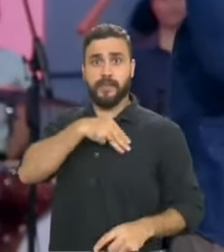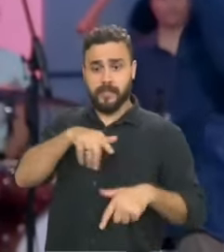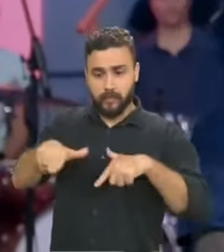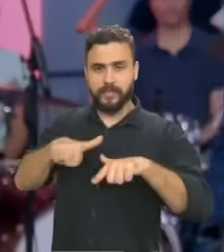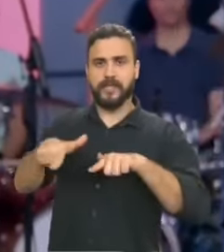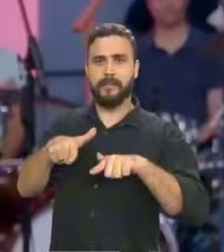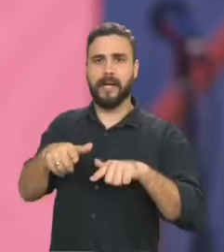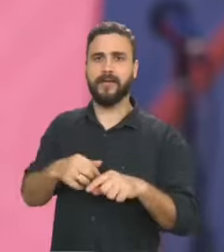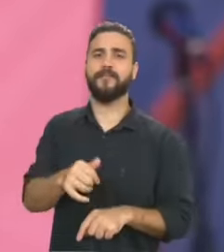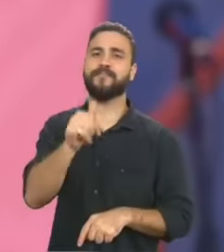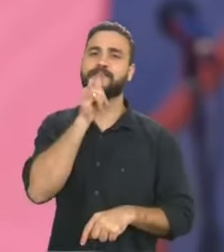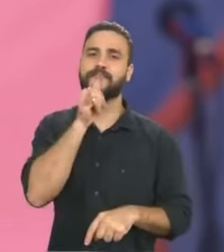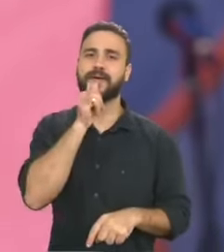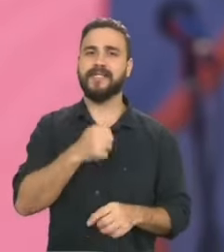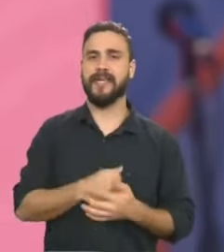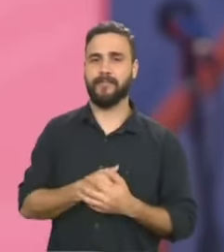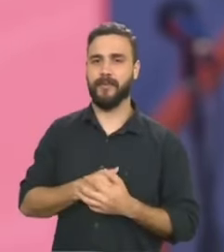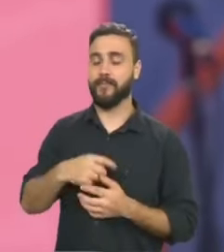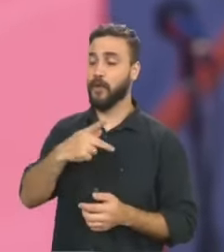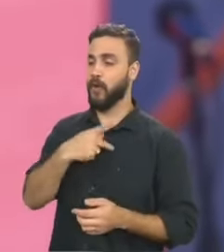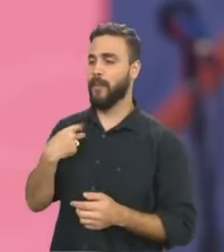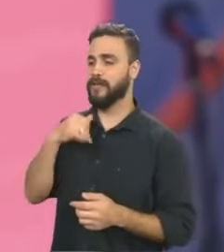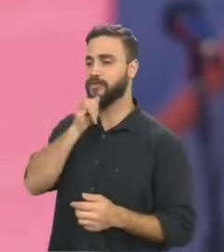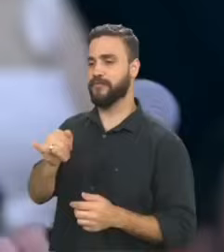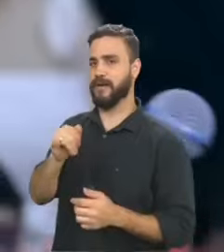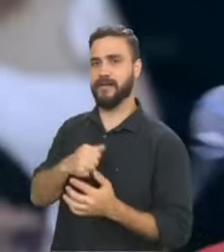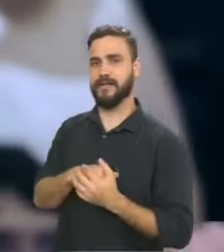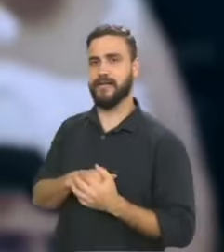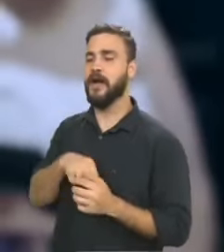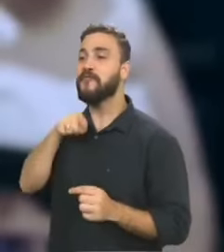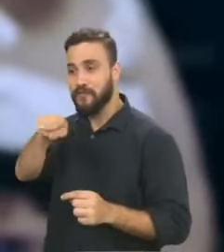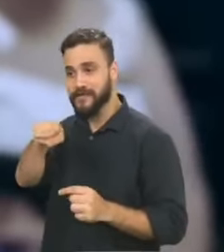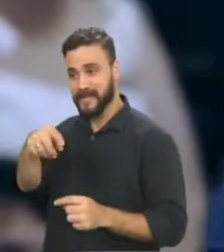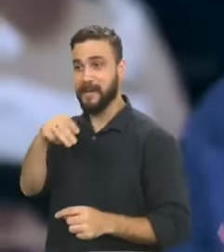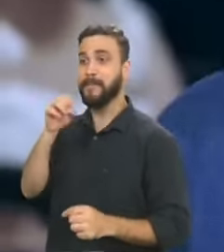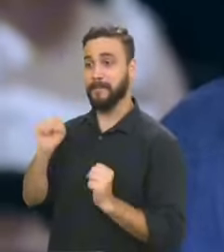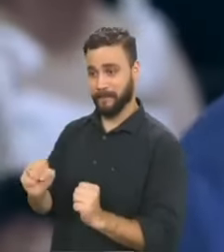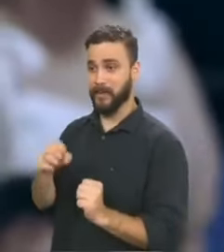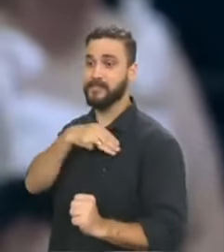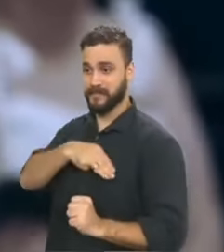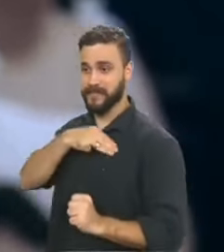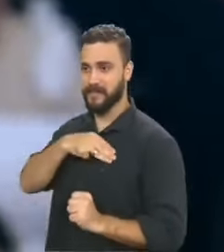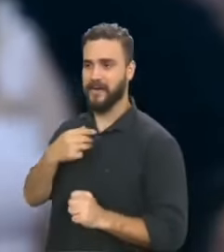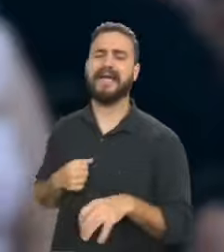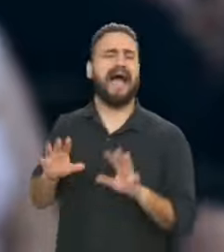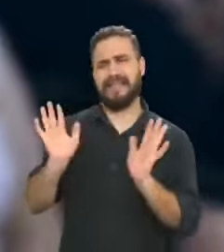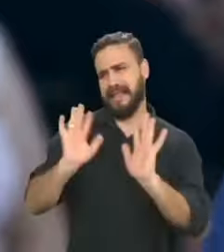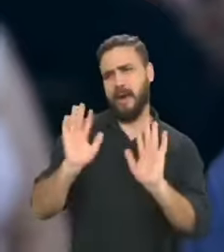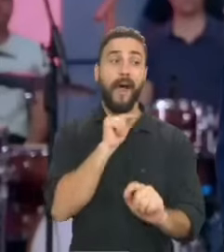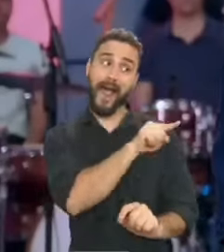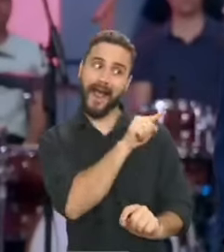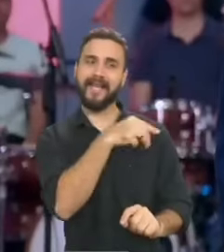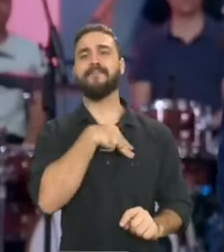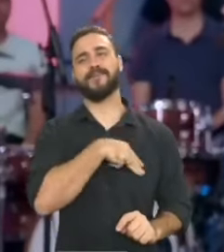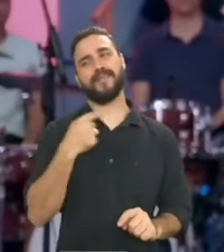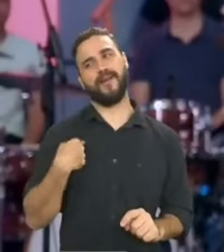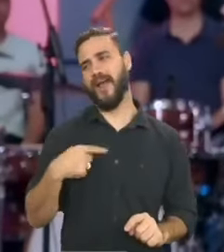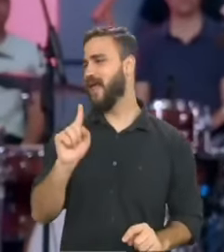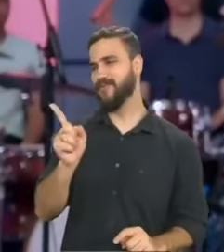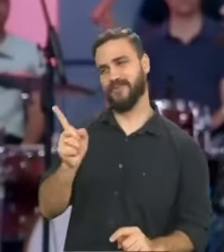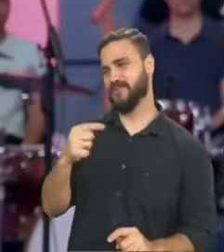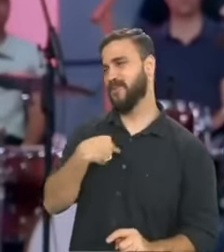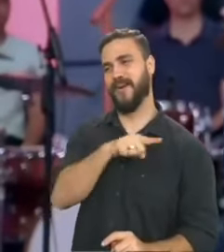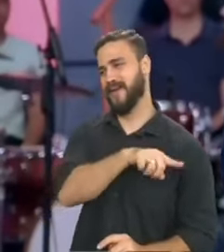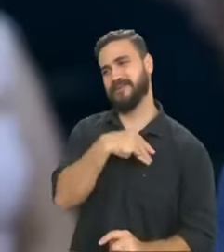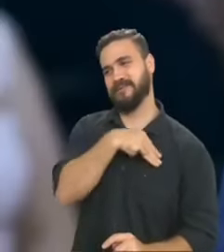tem que jejuar, toda a igreja tem que ser missionária. Aí a gente começa, gente que, pastor, eu convidei um amigo meu aqui para ele ouvir pregação. Eu falei, mas tu nunca pregou